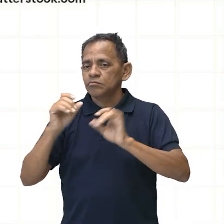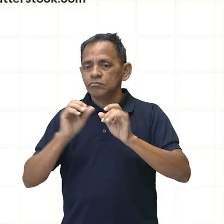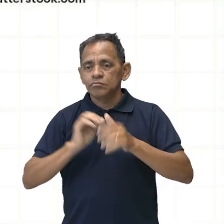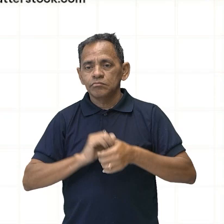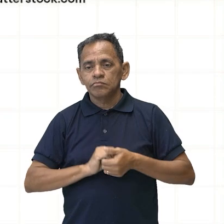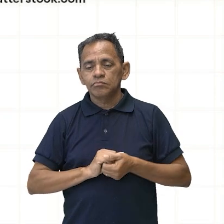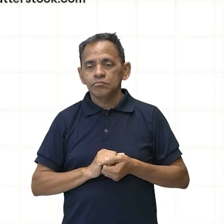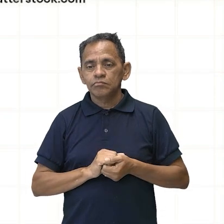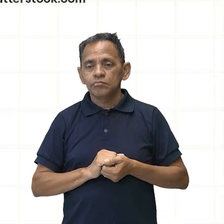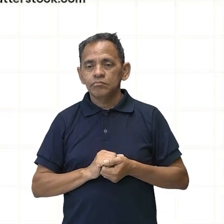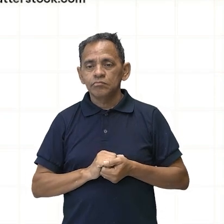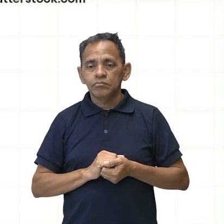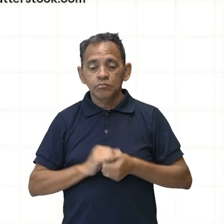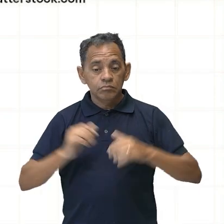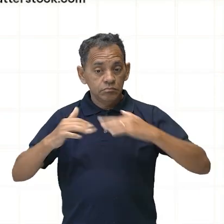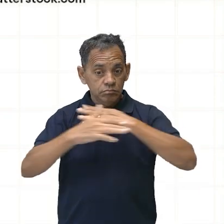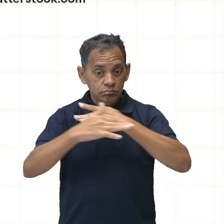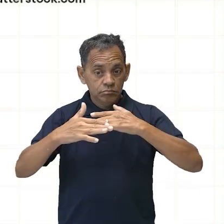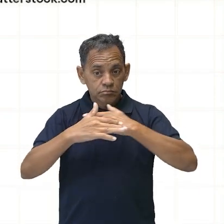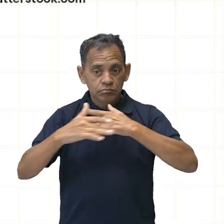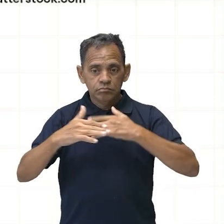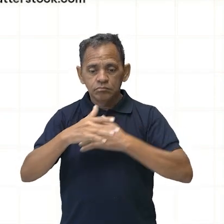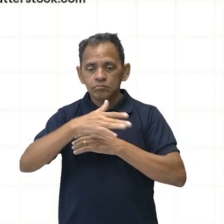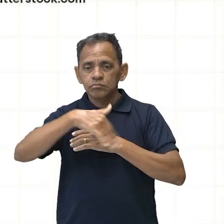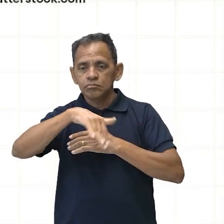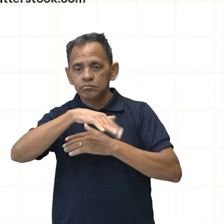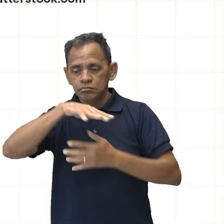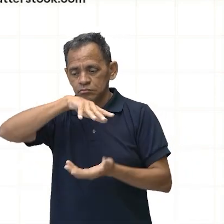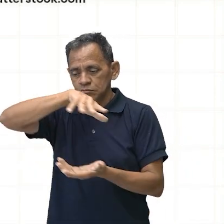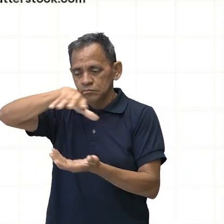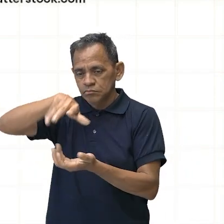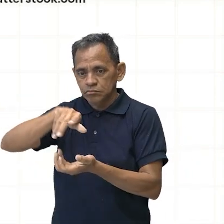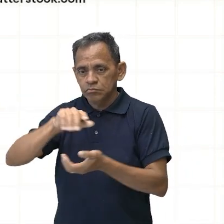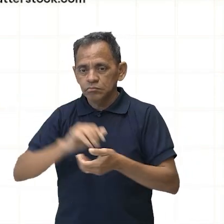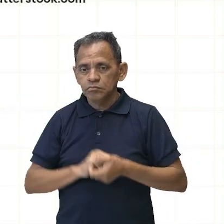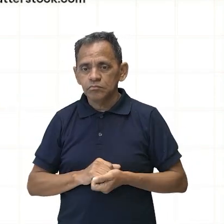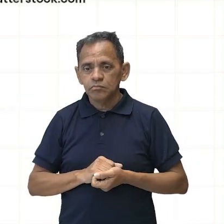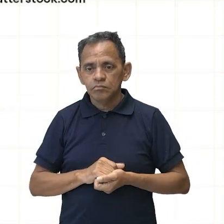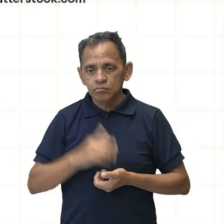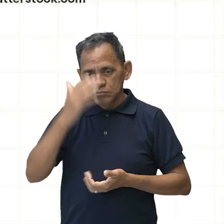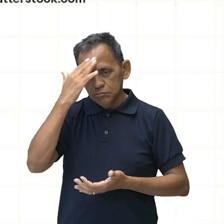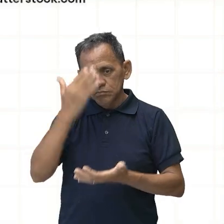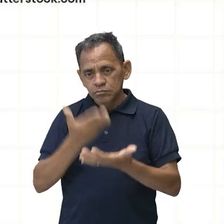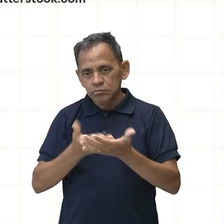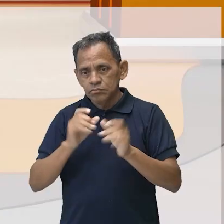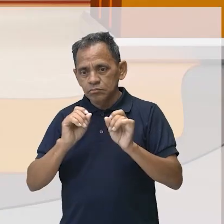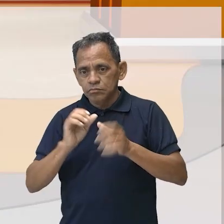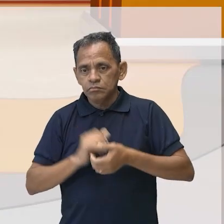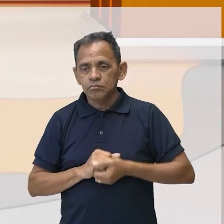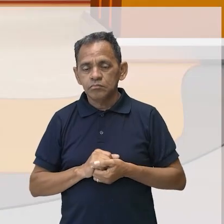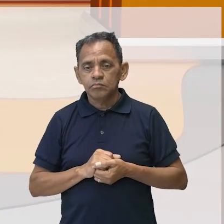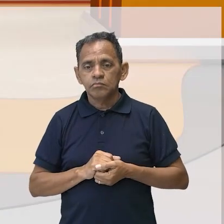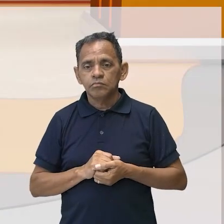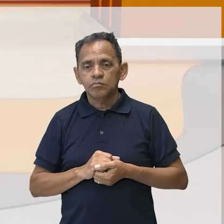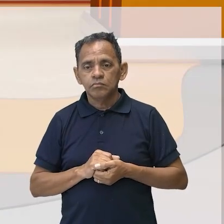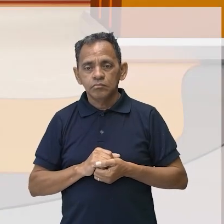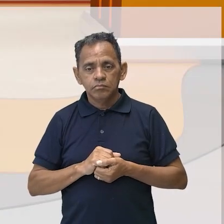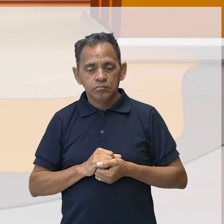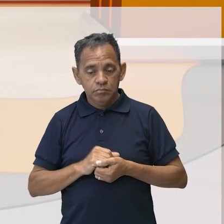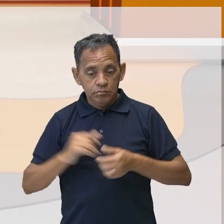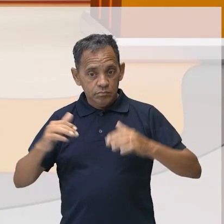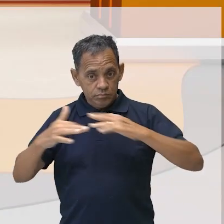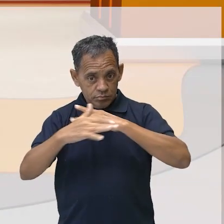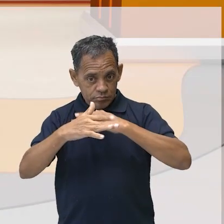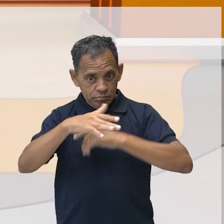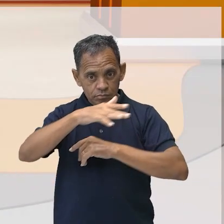de urbanização do espaço mundial. E a gente considera um espaço